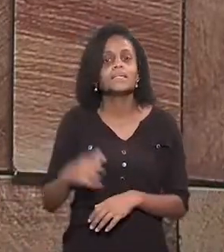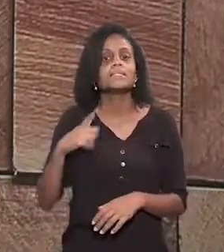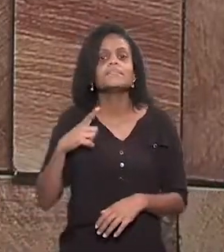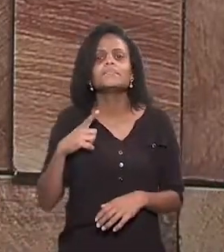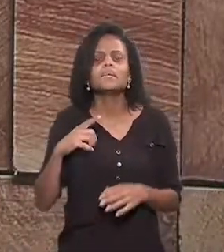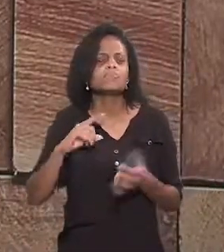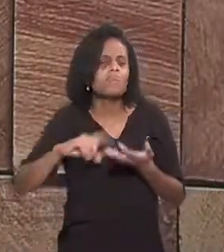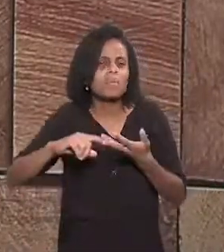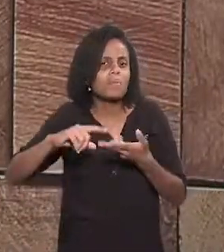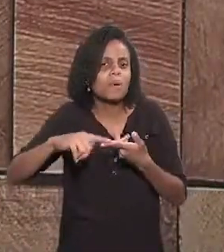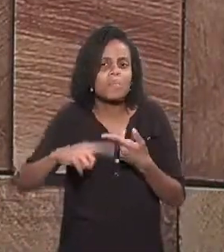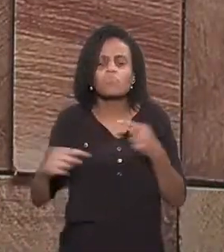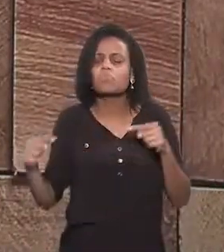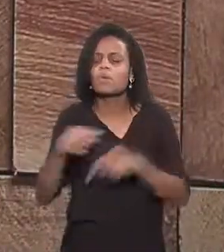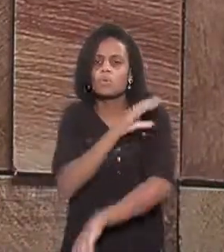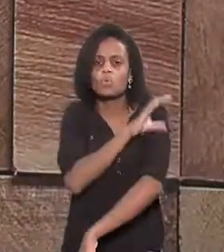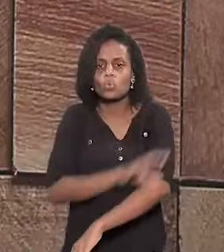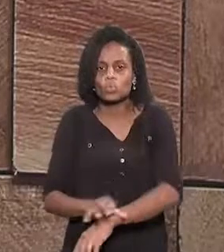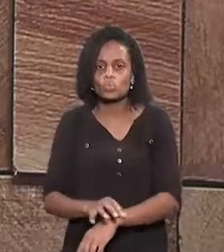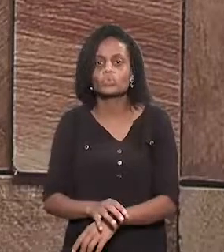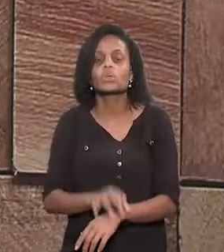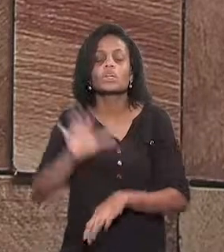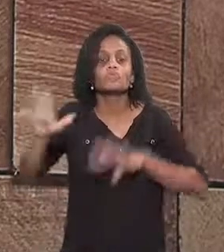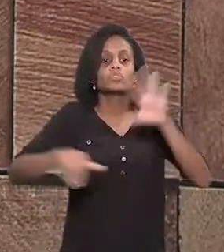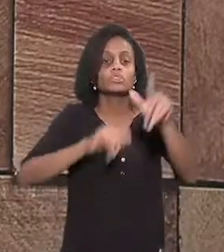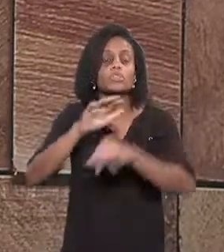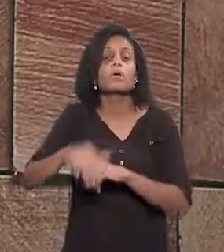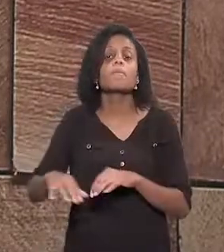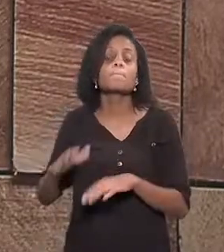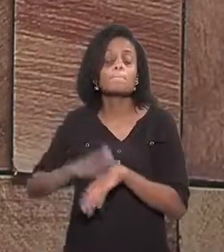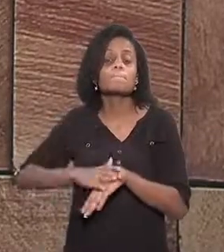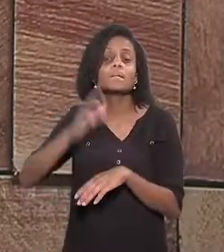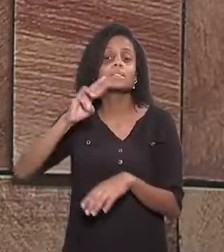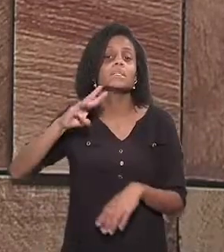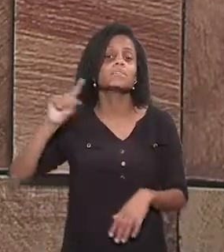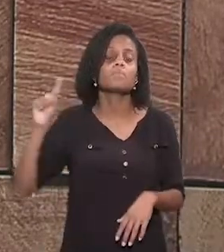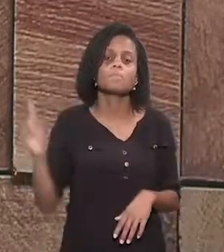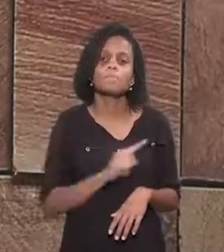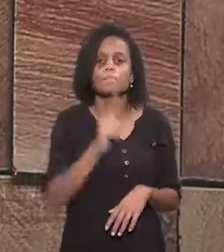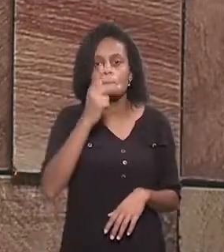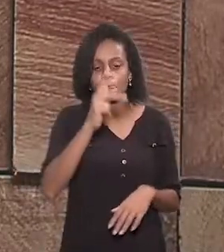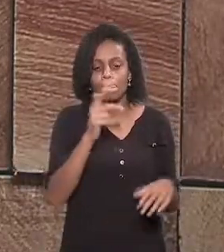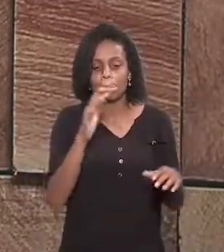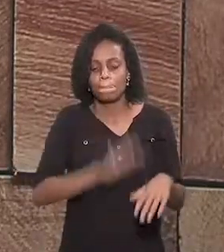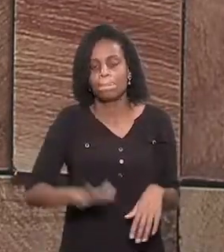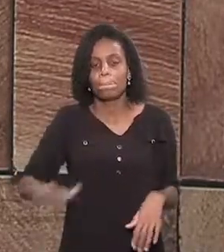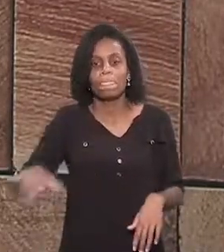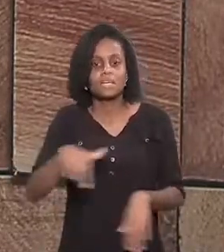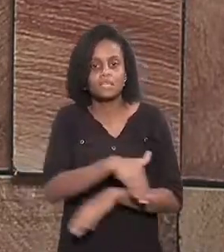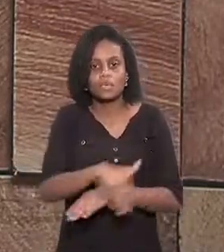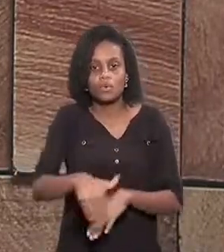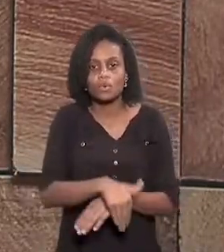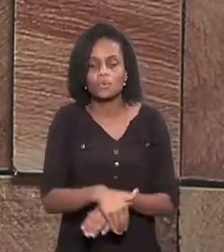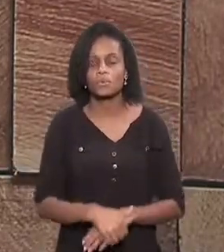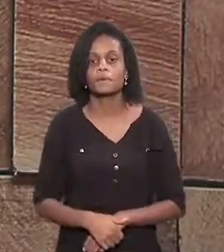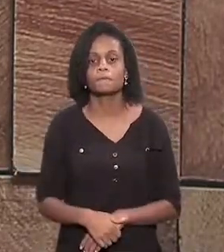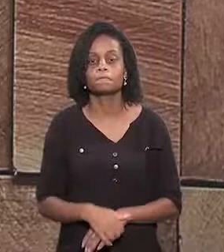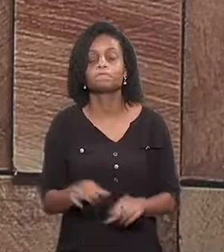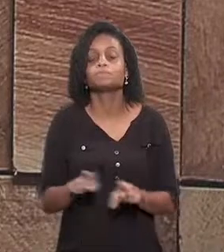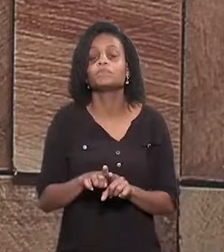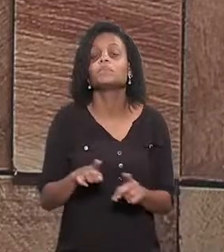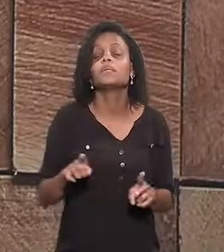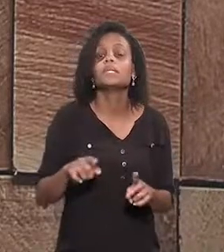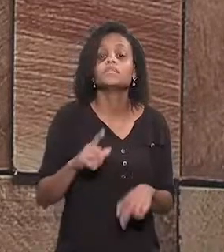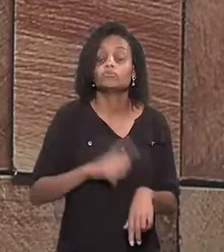gente faz diversas atividades culturais, sociais ali, reúne mais de 3.000 crianças nessa rua para que a gente possa levar a